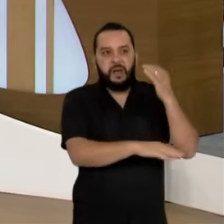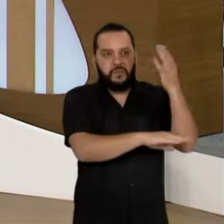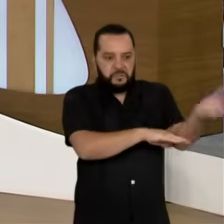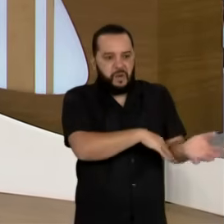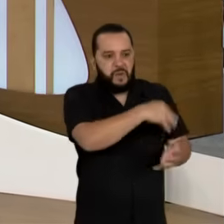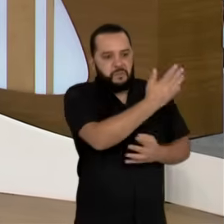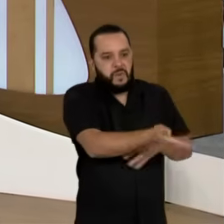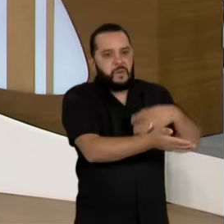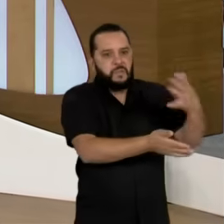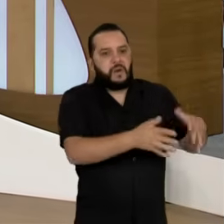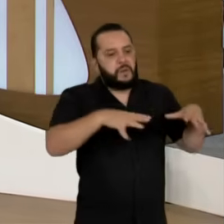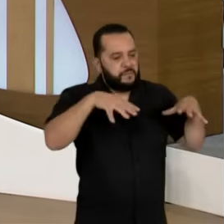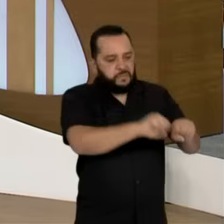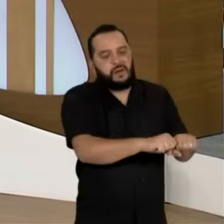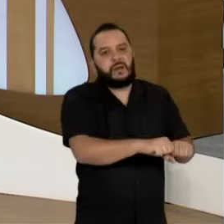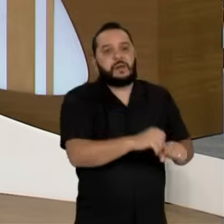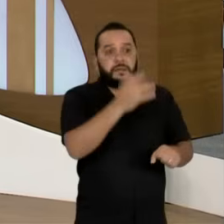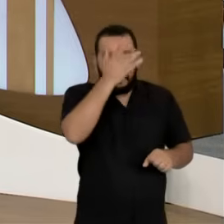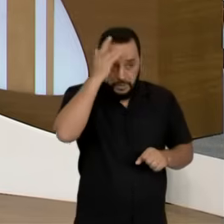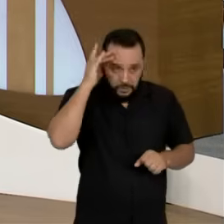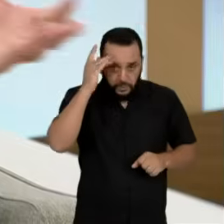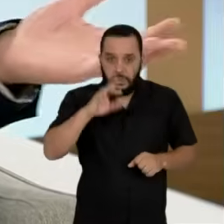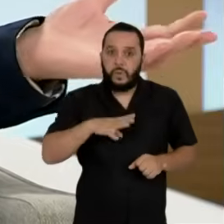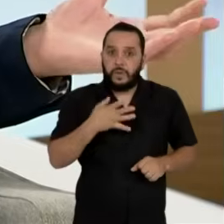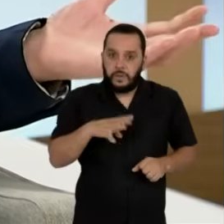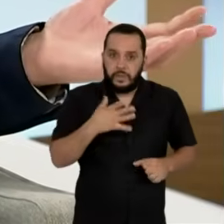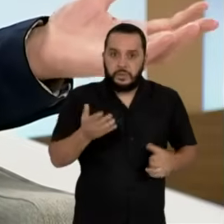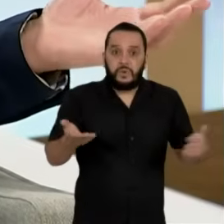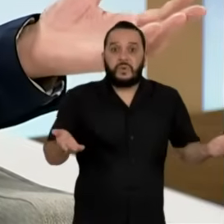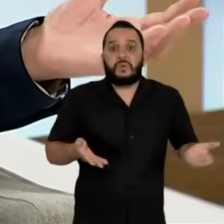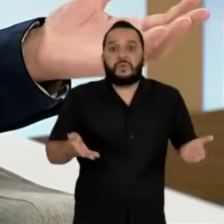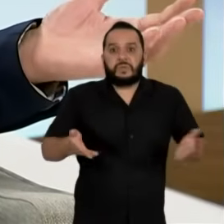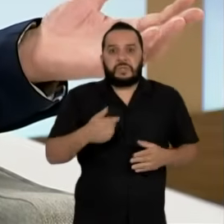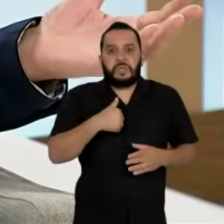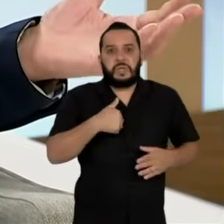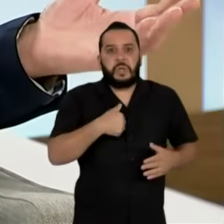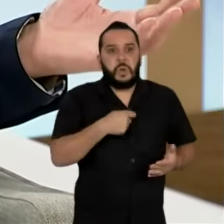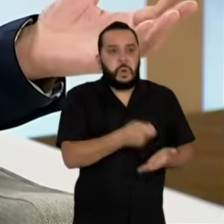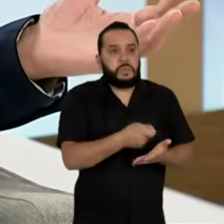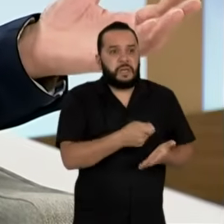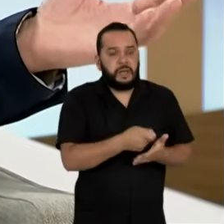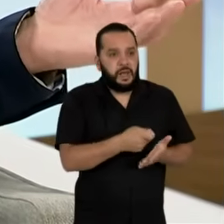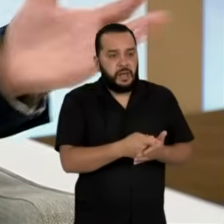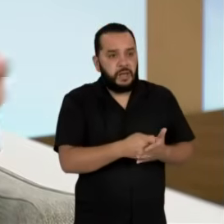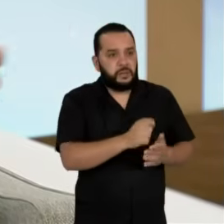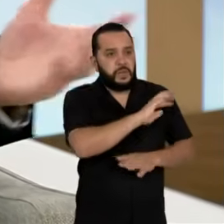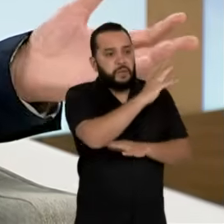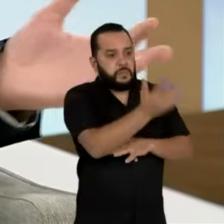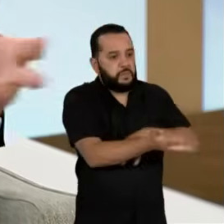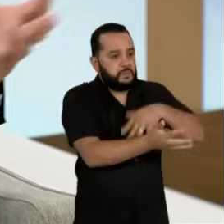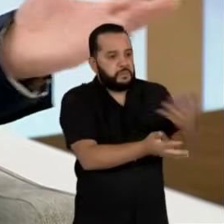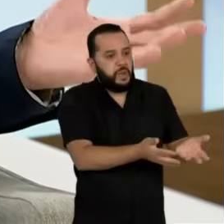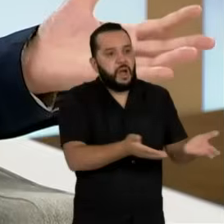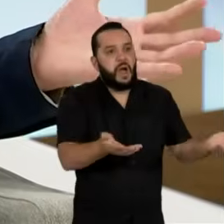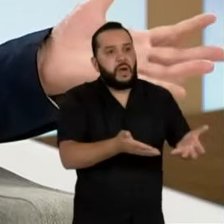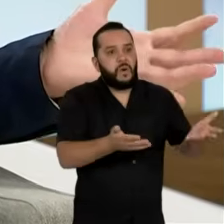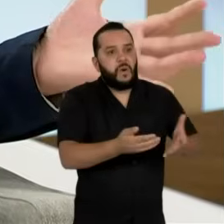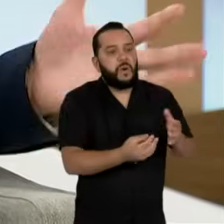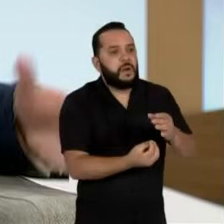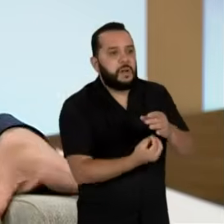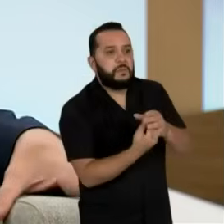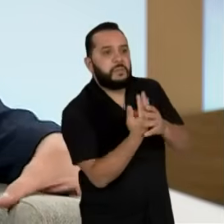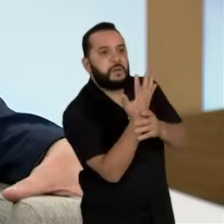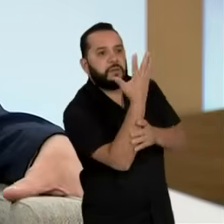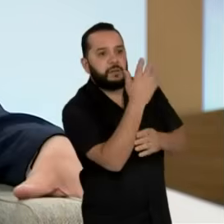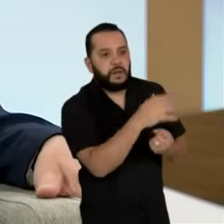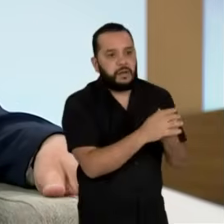terra, né? Muitas pessoas começaram assim, né? Hoje eles reclamam, pô, eu fui obrigado a derrubar e agora eu tenho que plantar de novo, o governo não sabe o que faz,